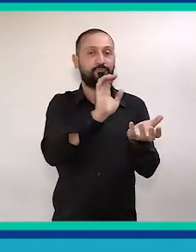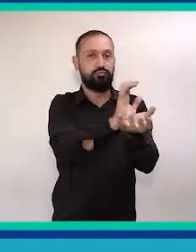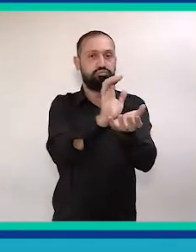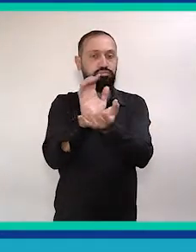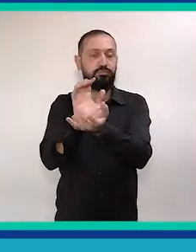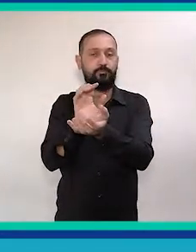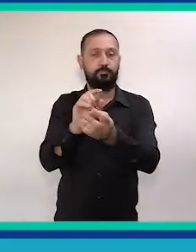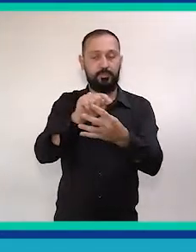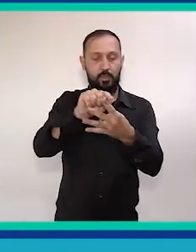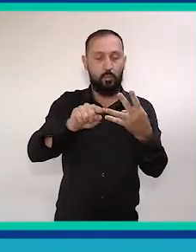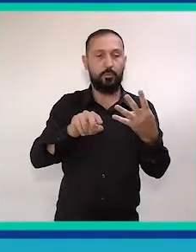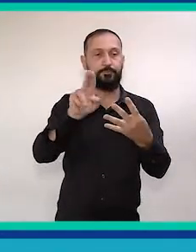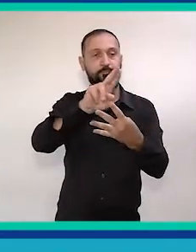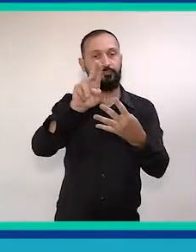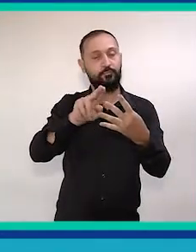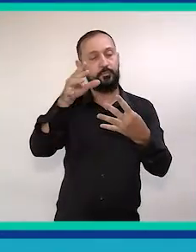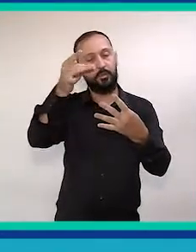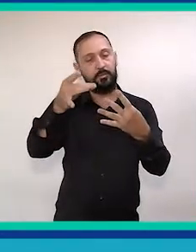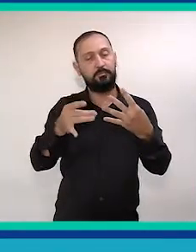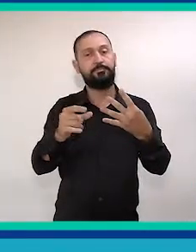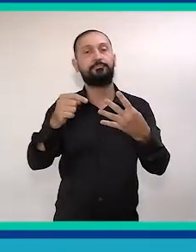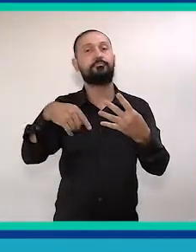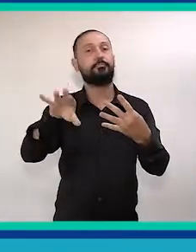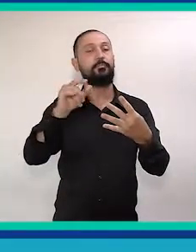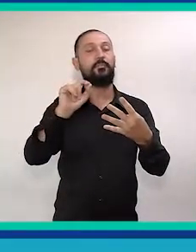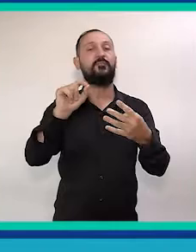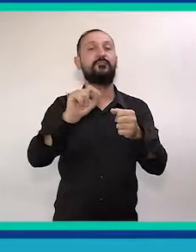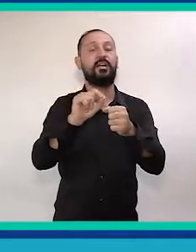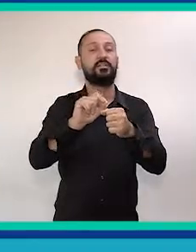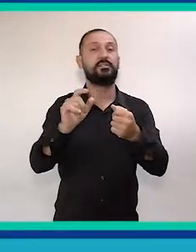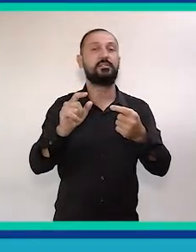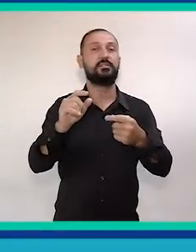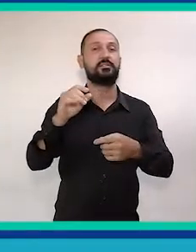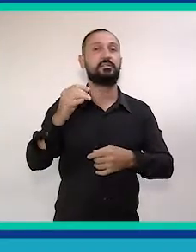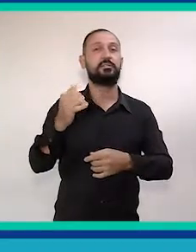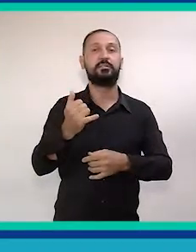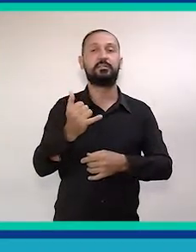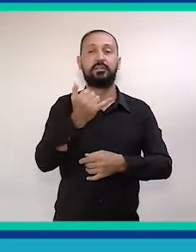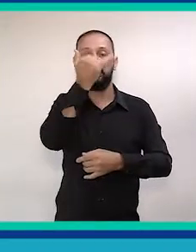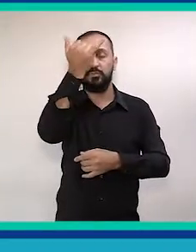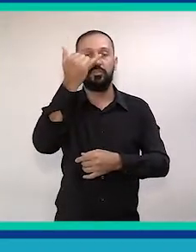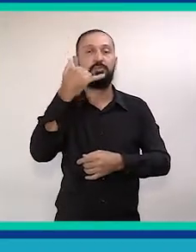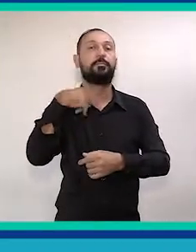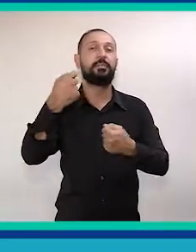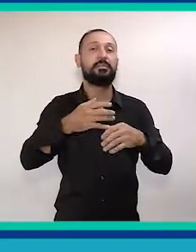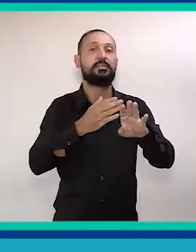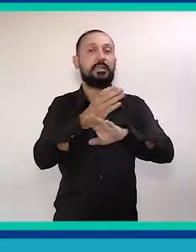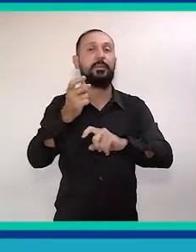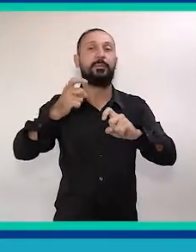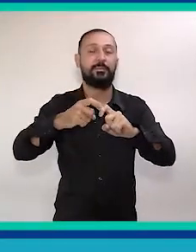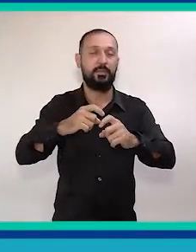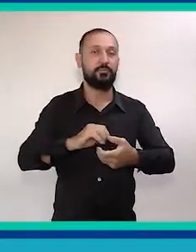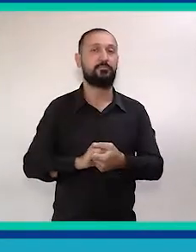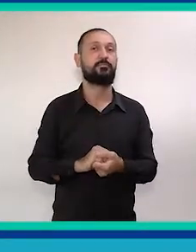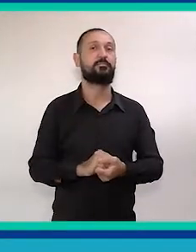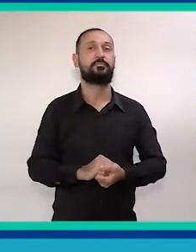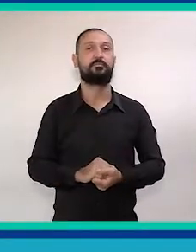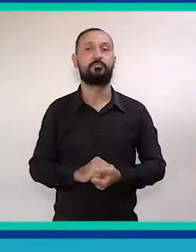e dentre essas 12, essas 4 que eu citei com mais detalhes são as que mais causam emergências